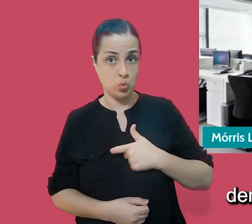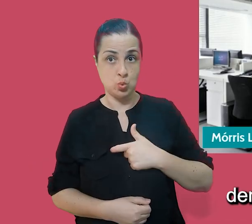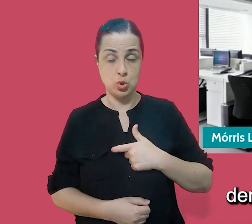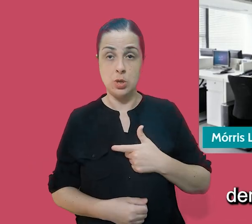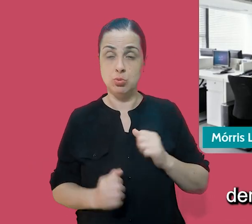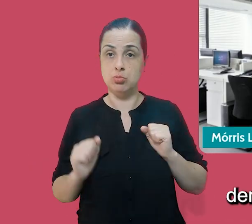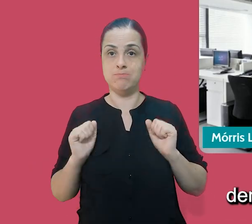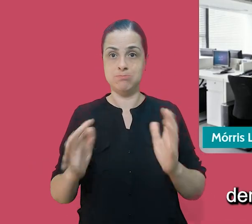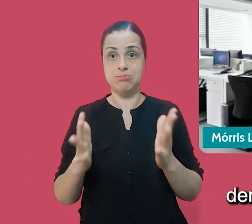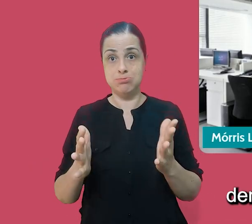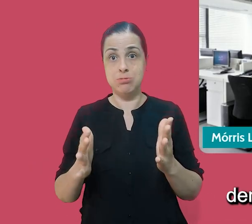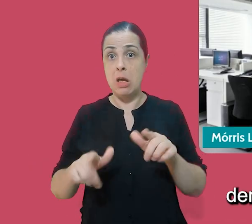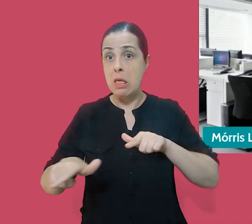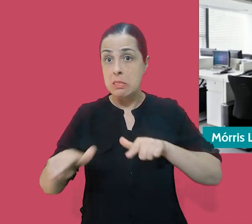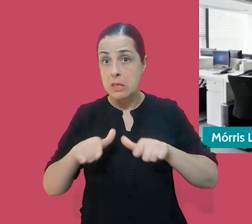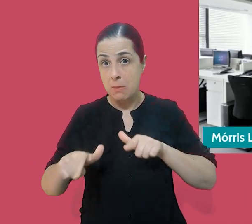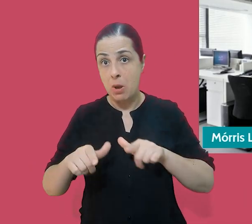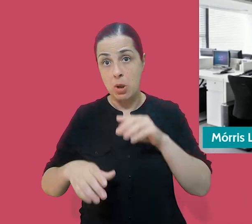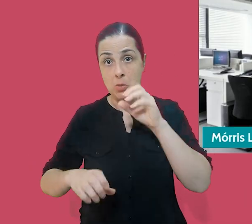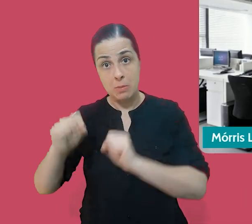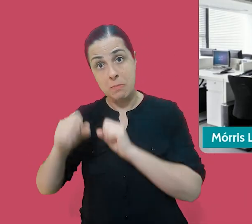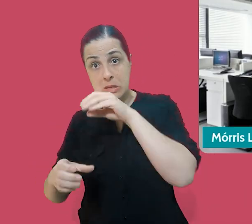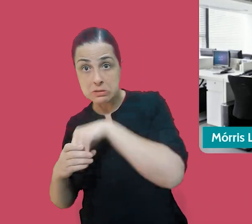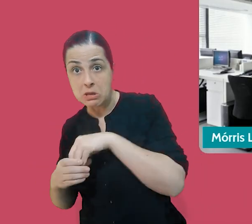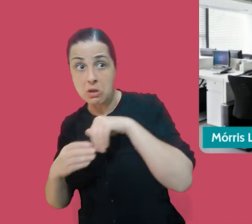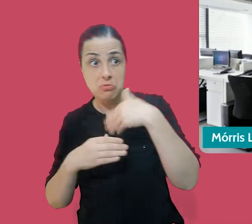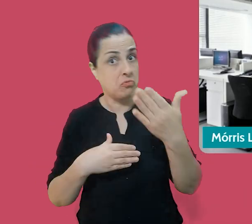trabalhar, dentro da empresa ou fora, né?